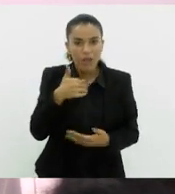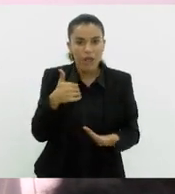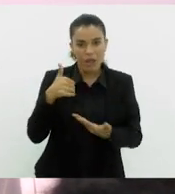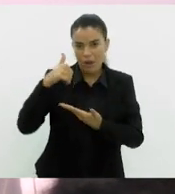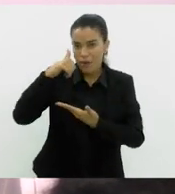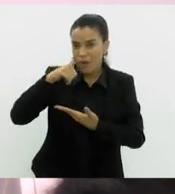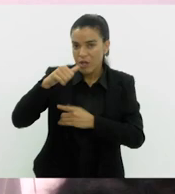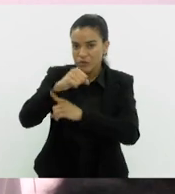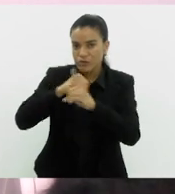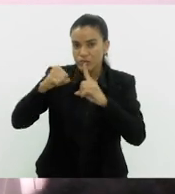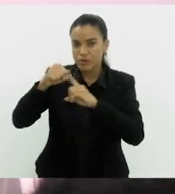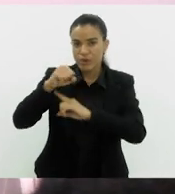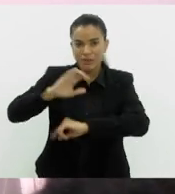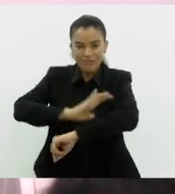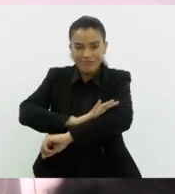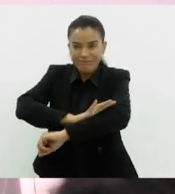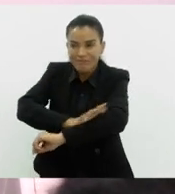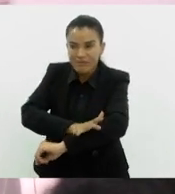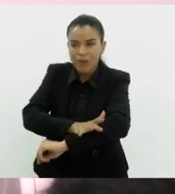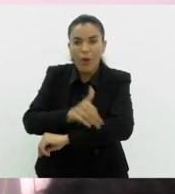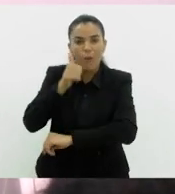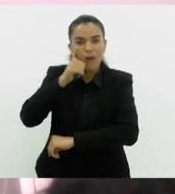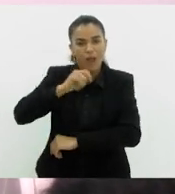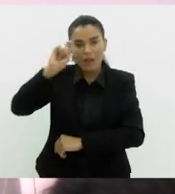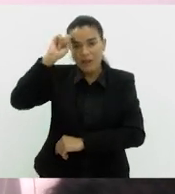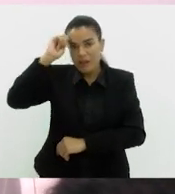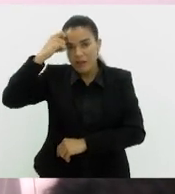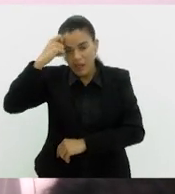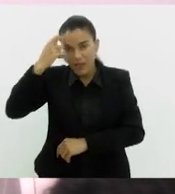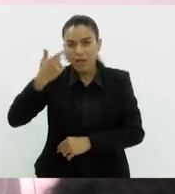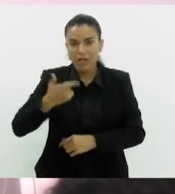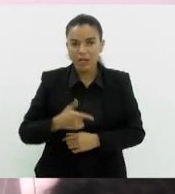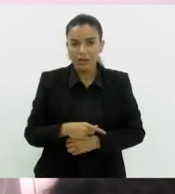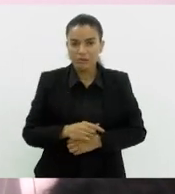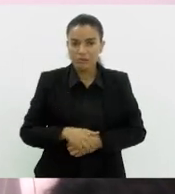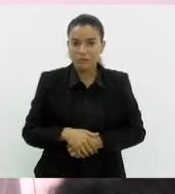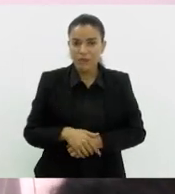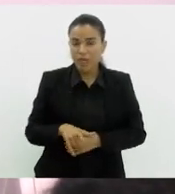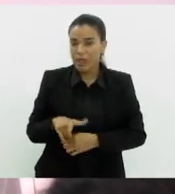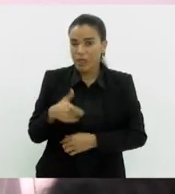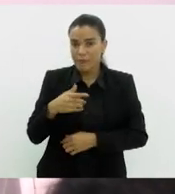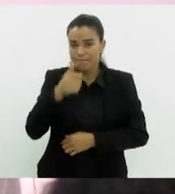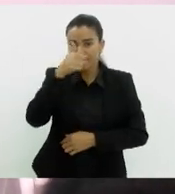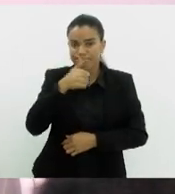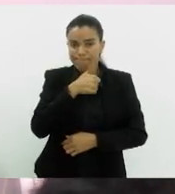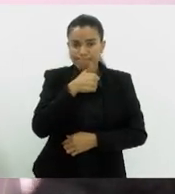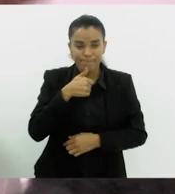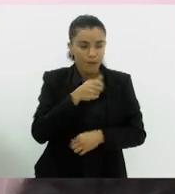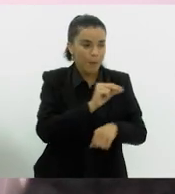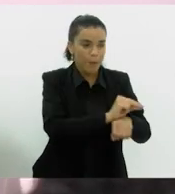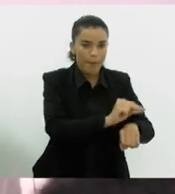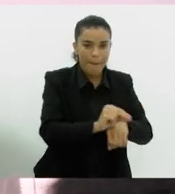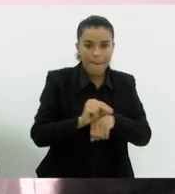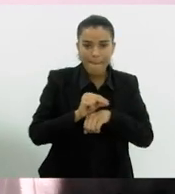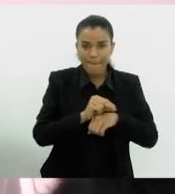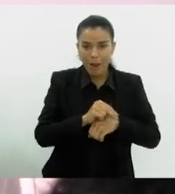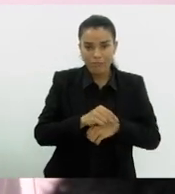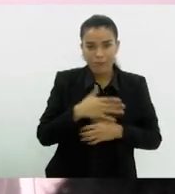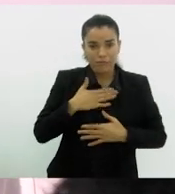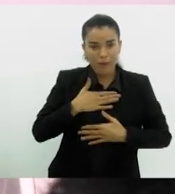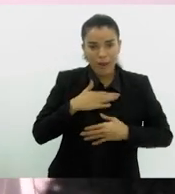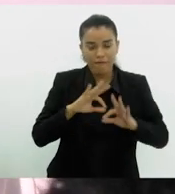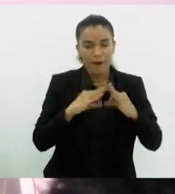na sociedade racista que a gente vive, uma mulher negra que deixa de poder cuidar, proteger e promover bem-estar da